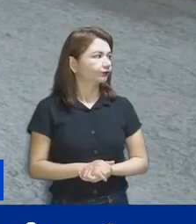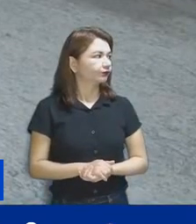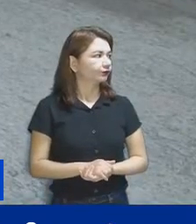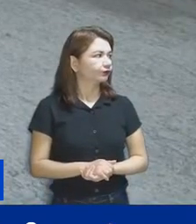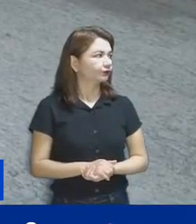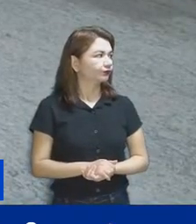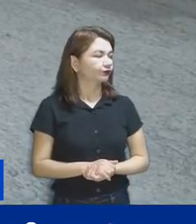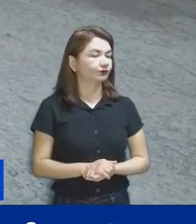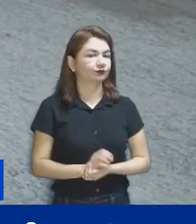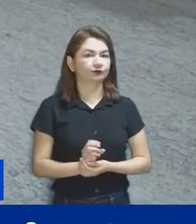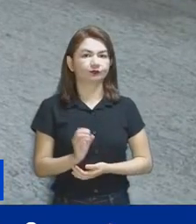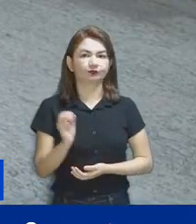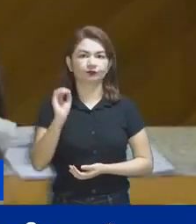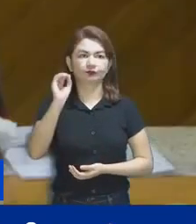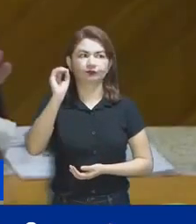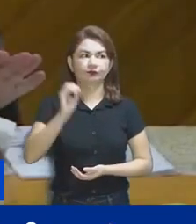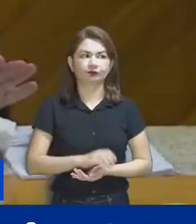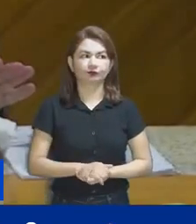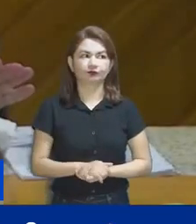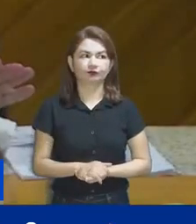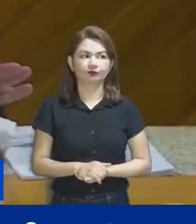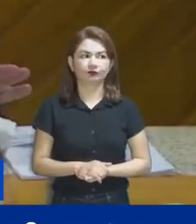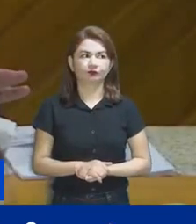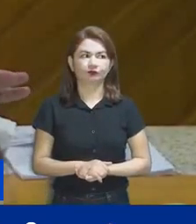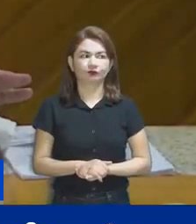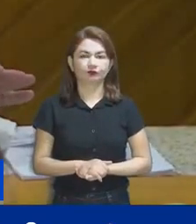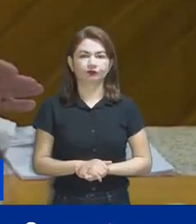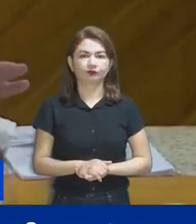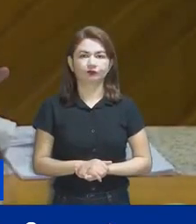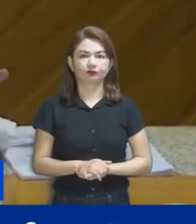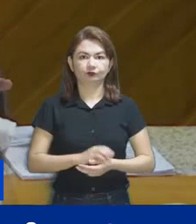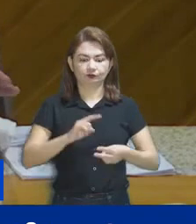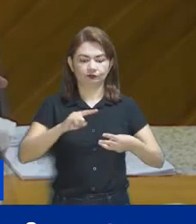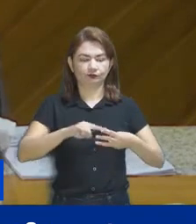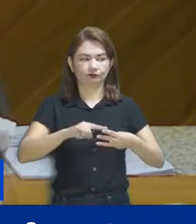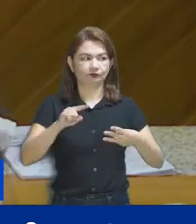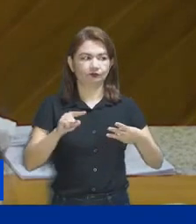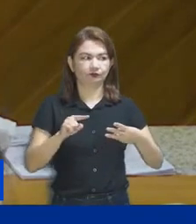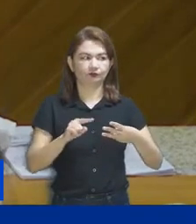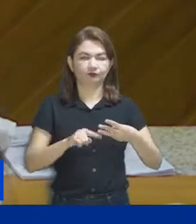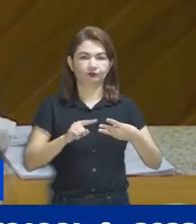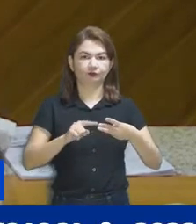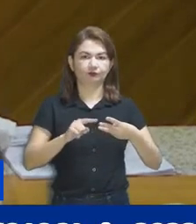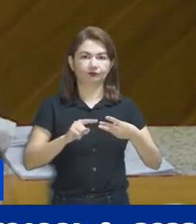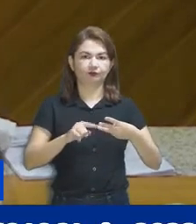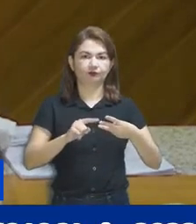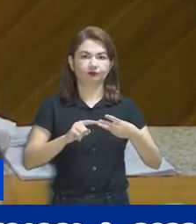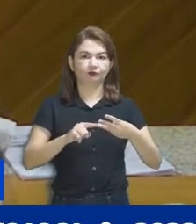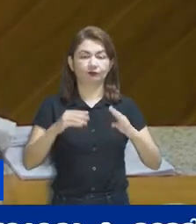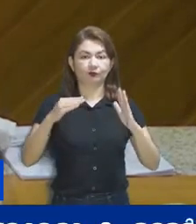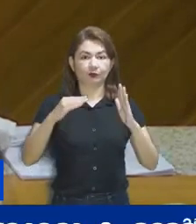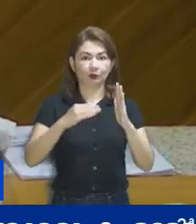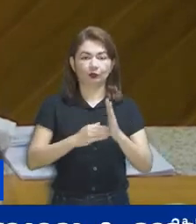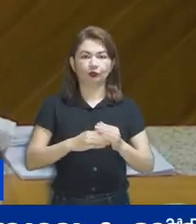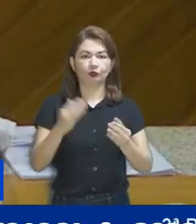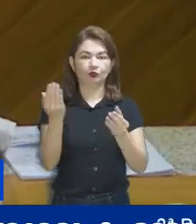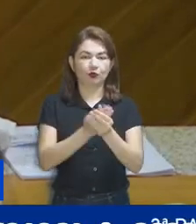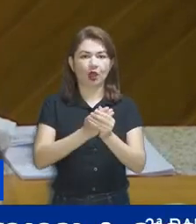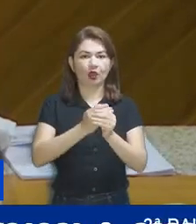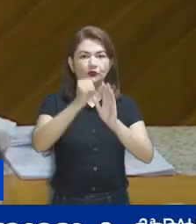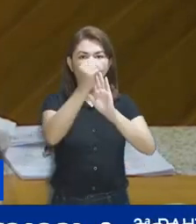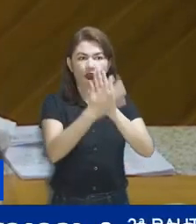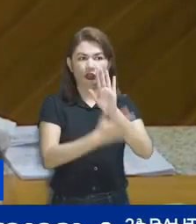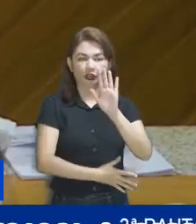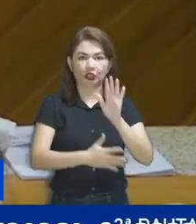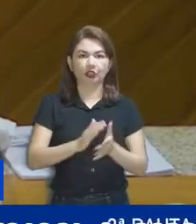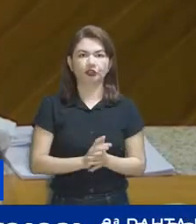Tá ótimo, então. Então, vamos ao item 3, é o último da pauta, trata dos embargos de declaração na prestação